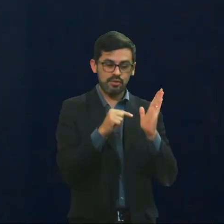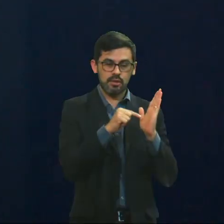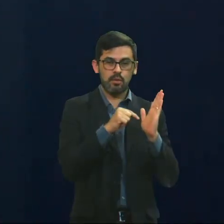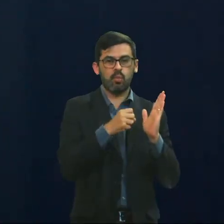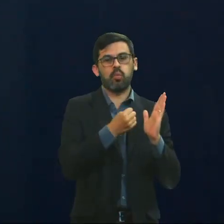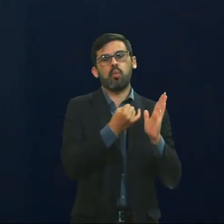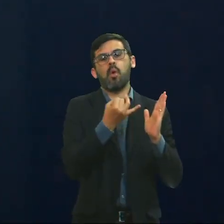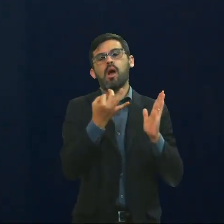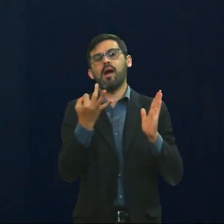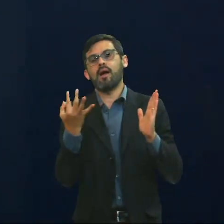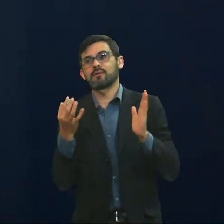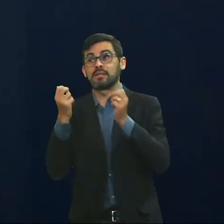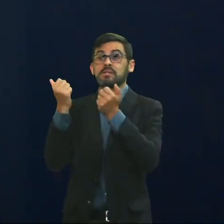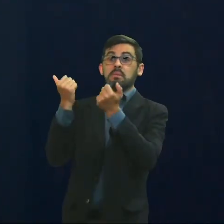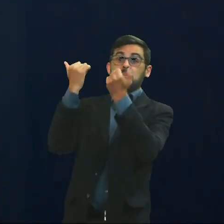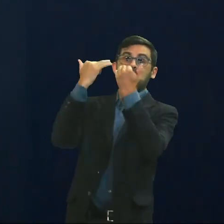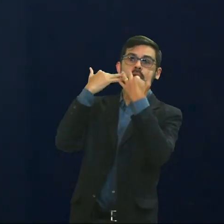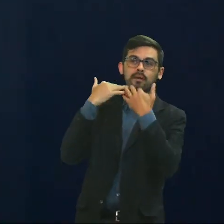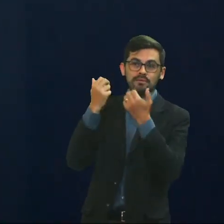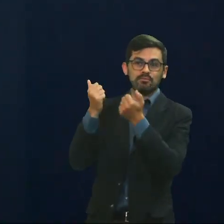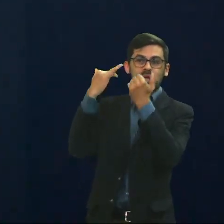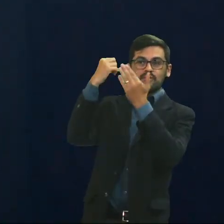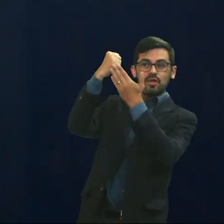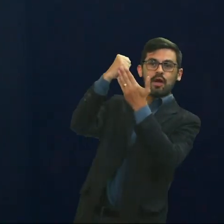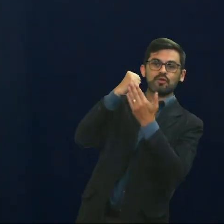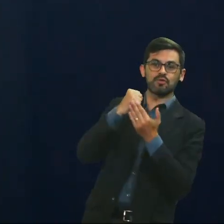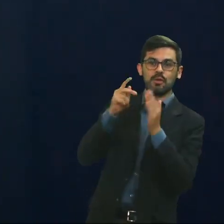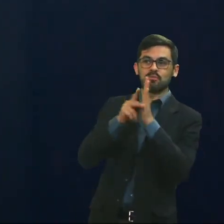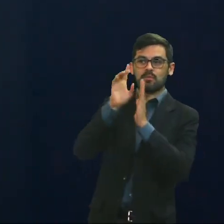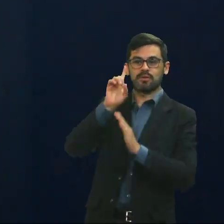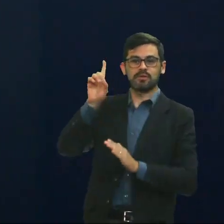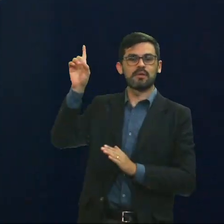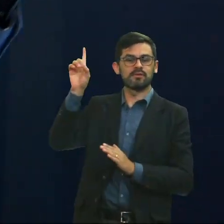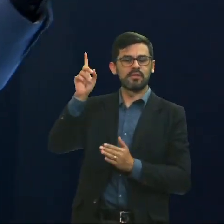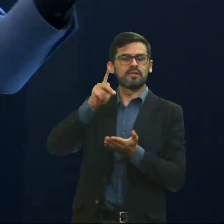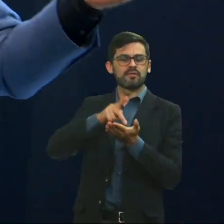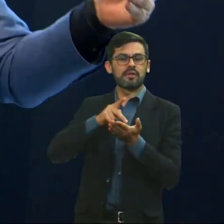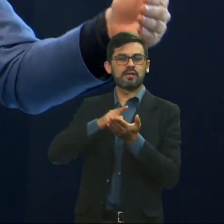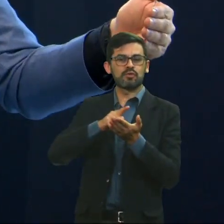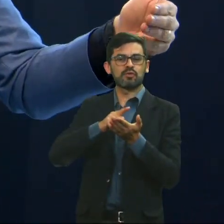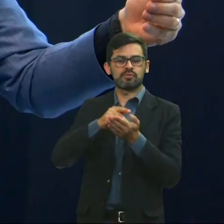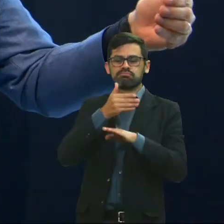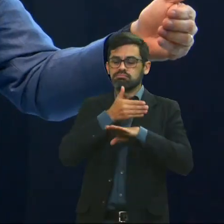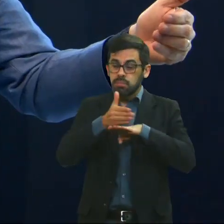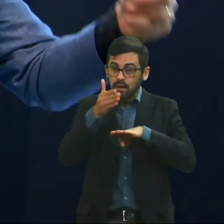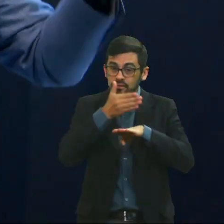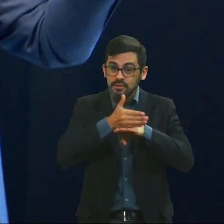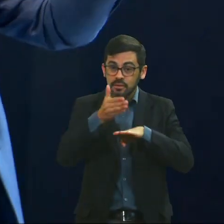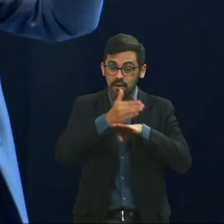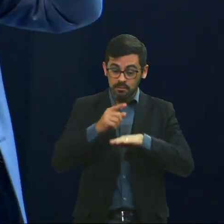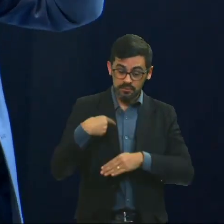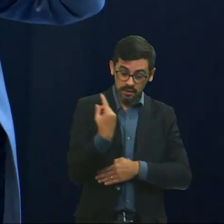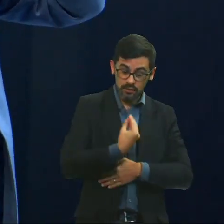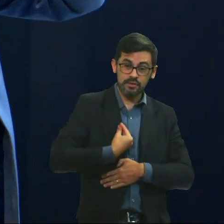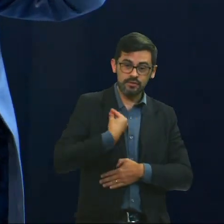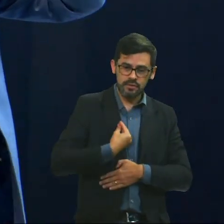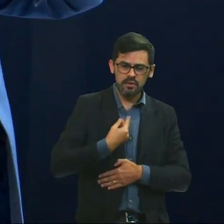quantas recompensas, tá? Quando colocamos princípios da sabedoria de Deus em prática,